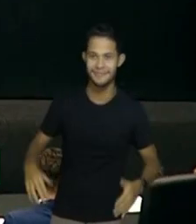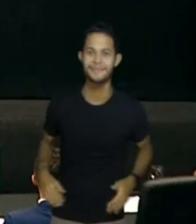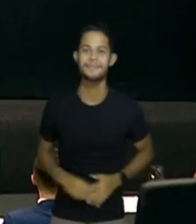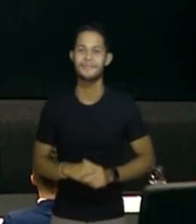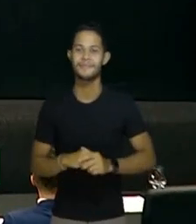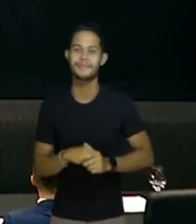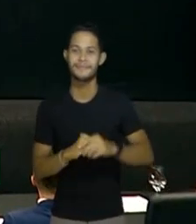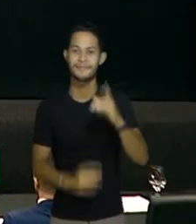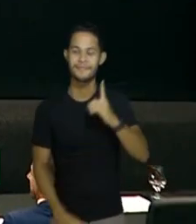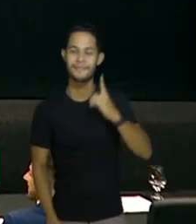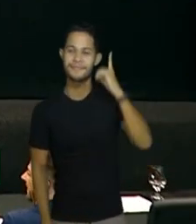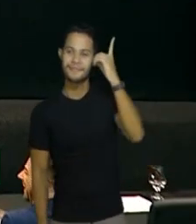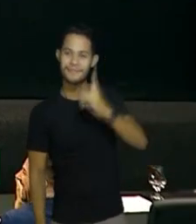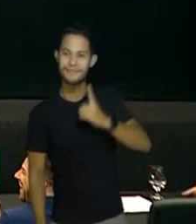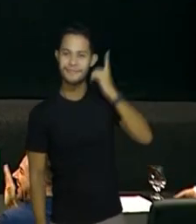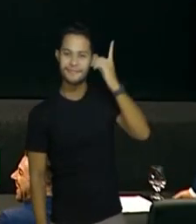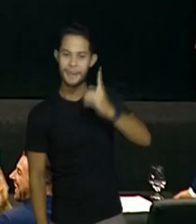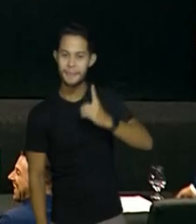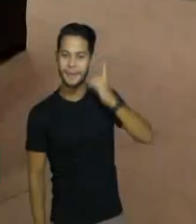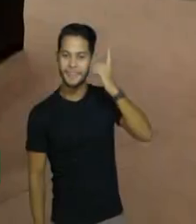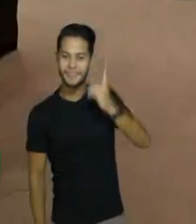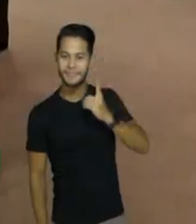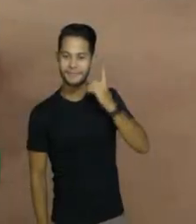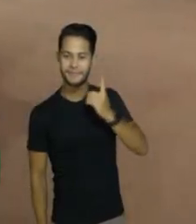Deputado Pepe Colasso.